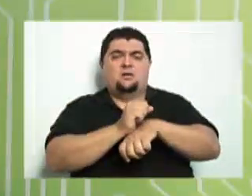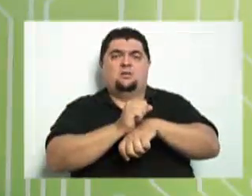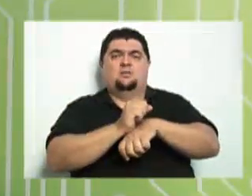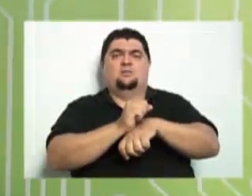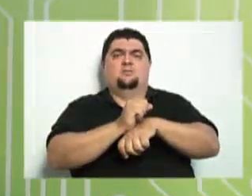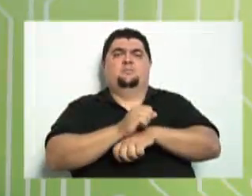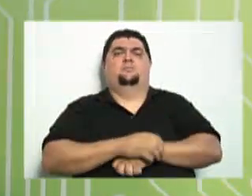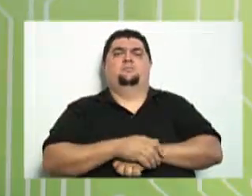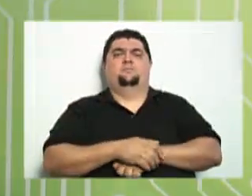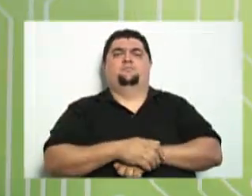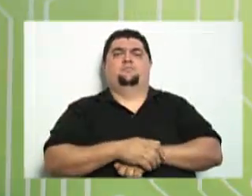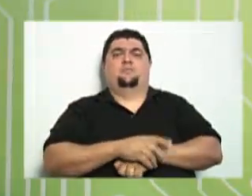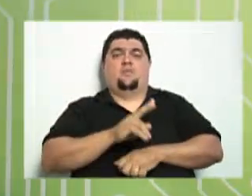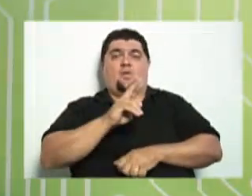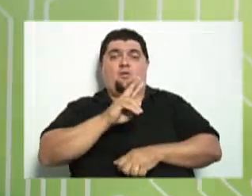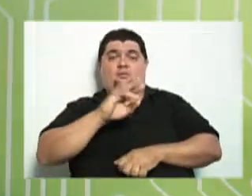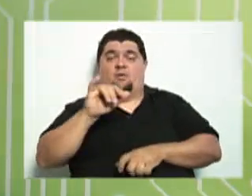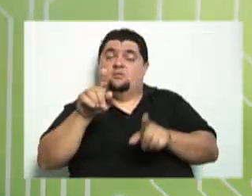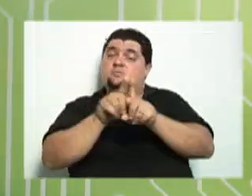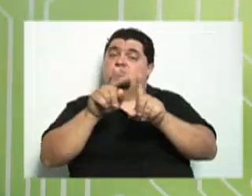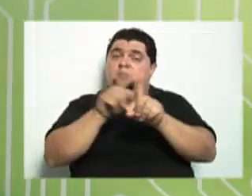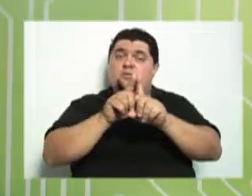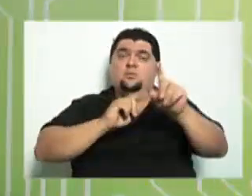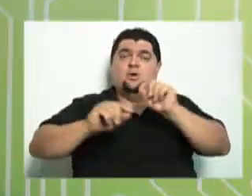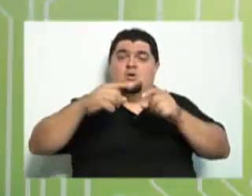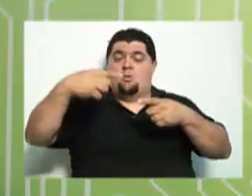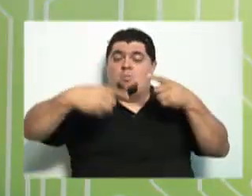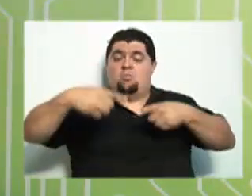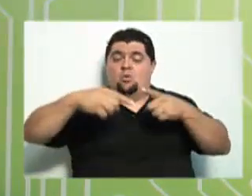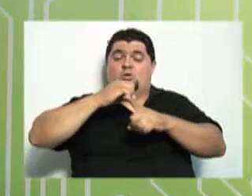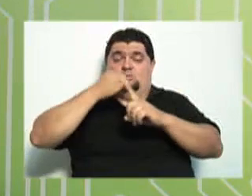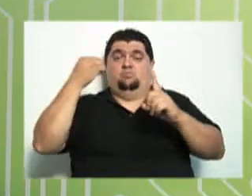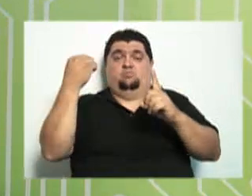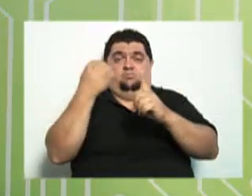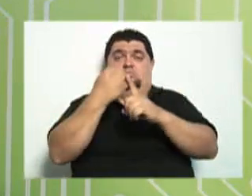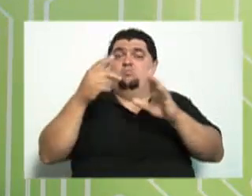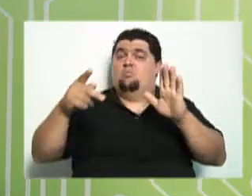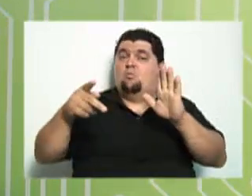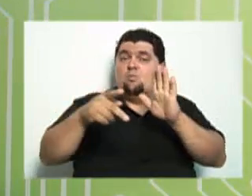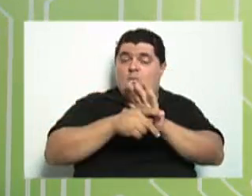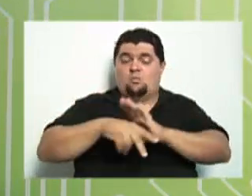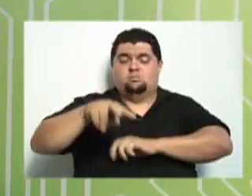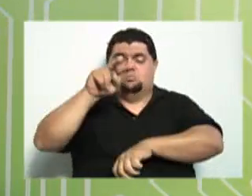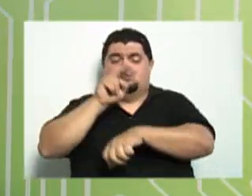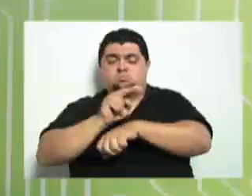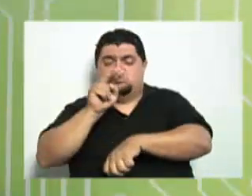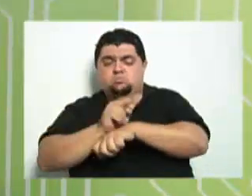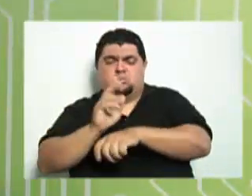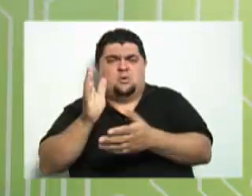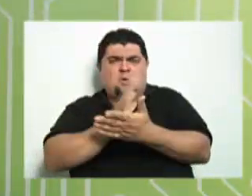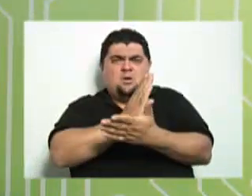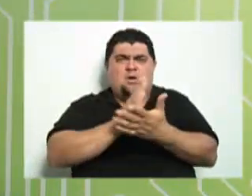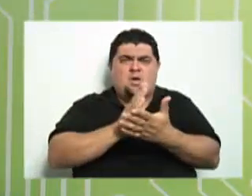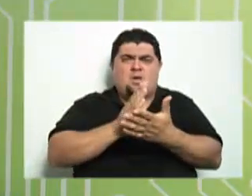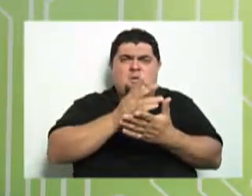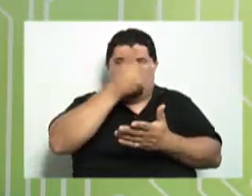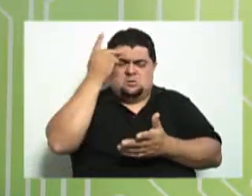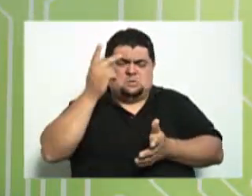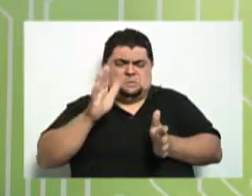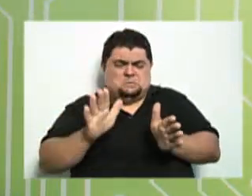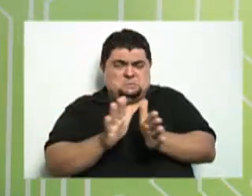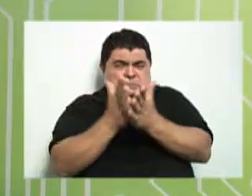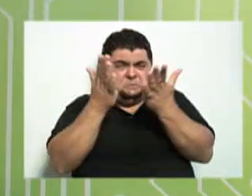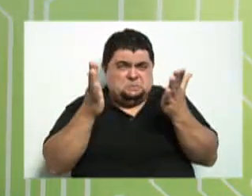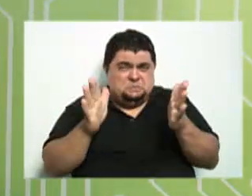civis. Ela vai ter também sua interferência em políticas sociais. Existem programas de combate à pobreza, combate